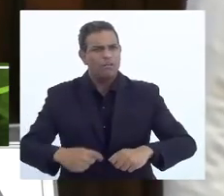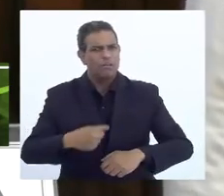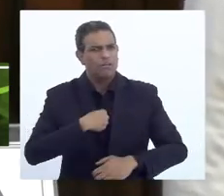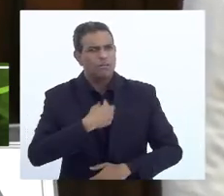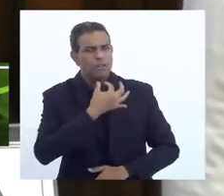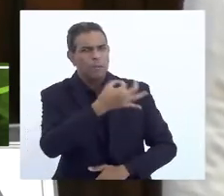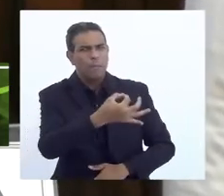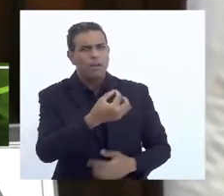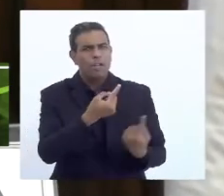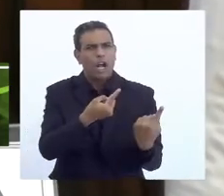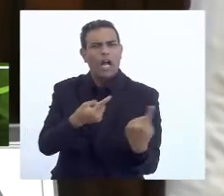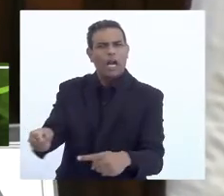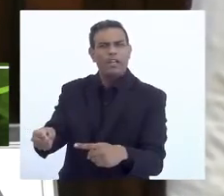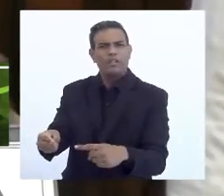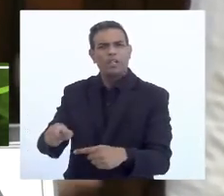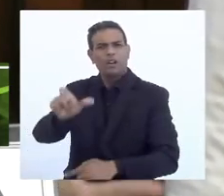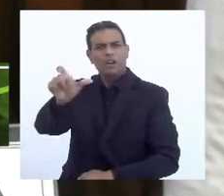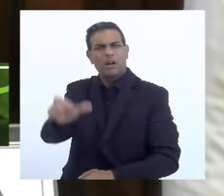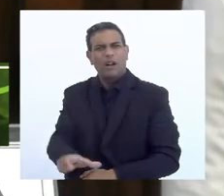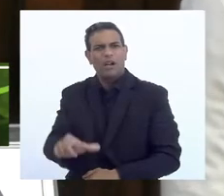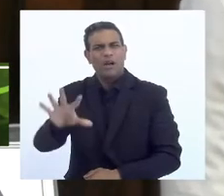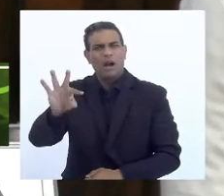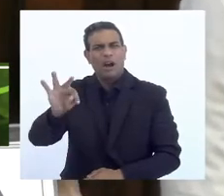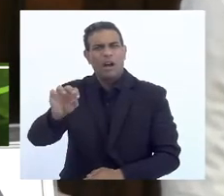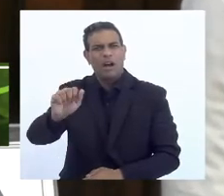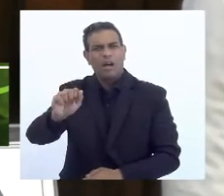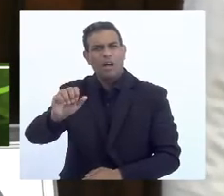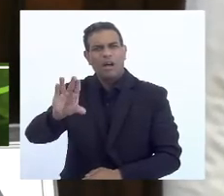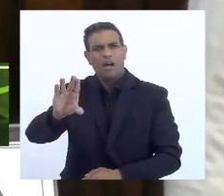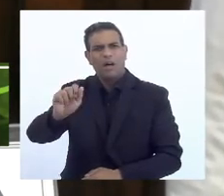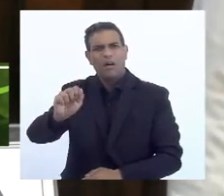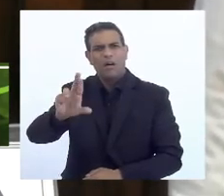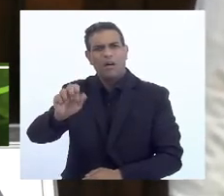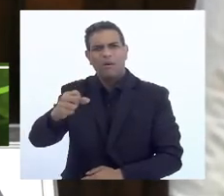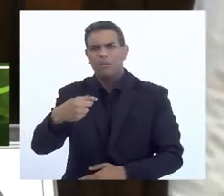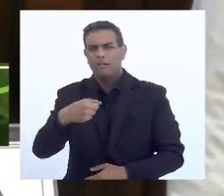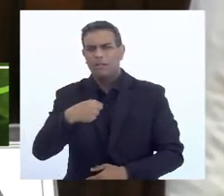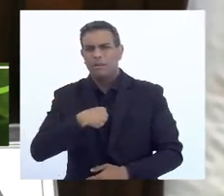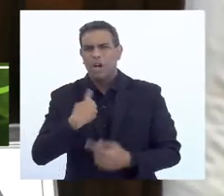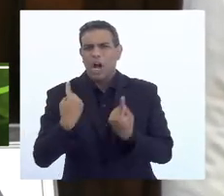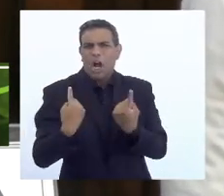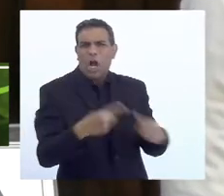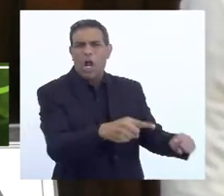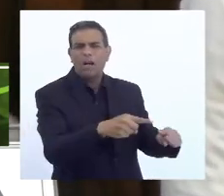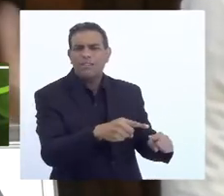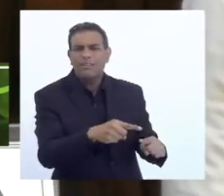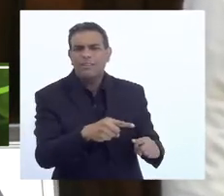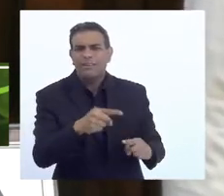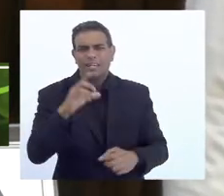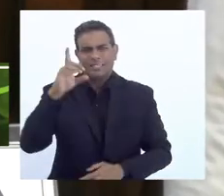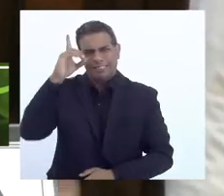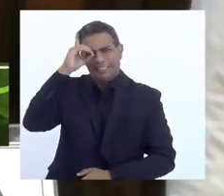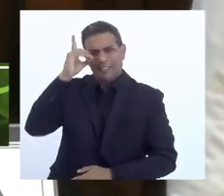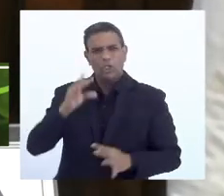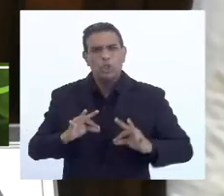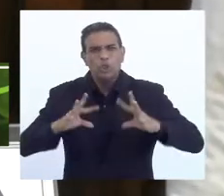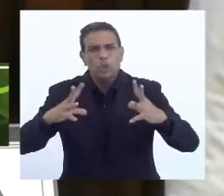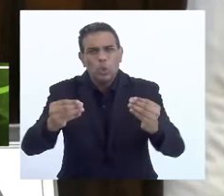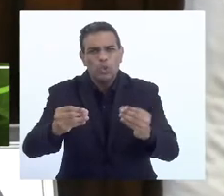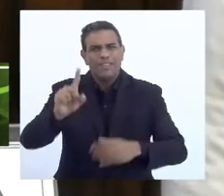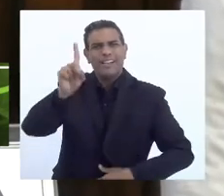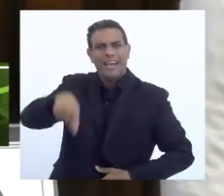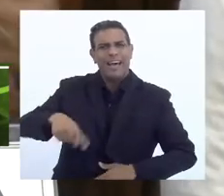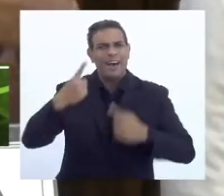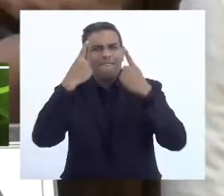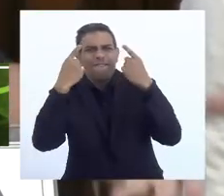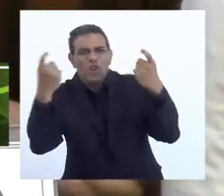a deputada Tabata Amaral? Por que, que eu não posso criticar a ex-presidente Dilma Rousseff? Agora tudo é violência política de